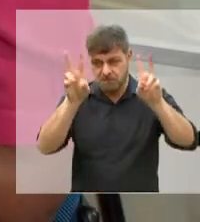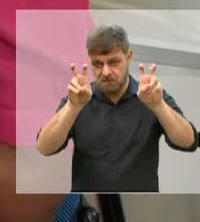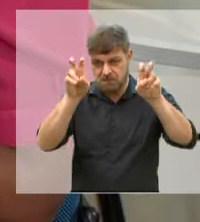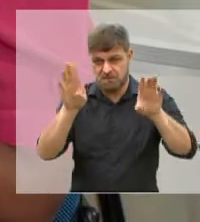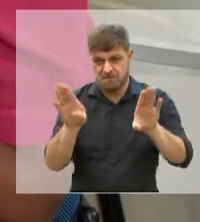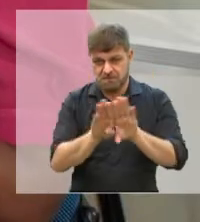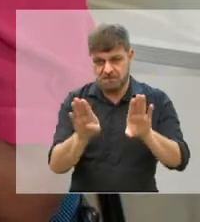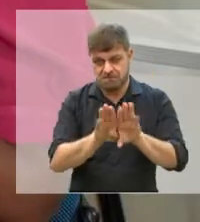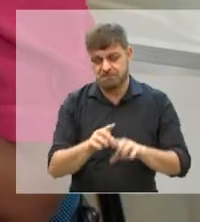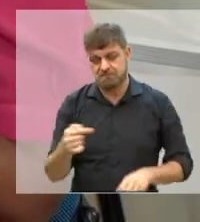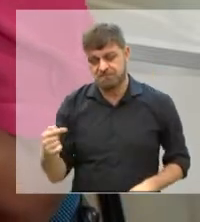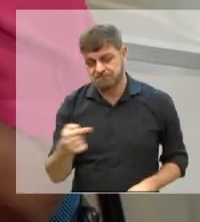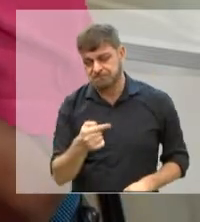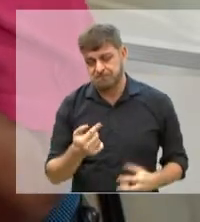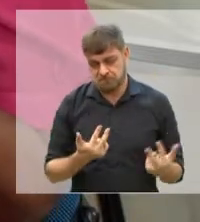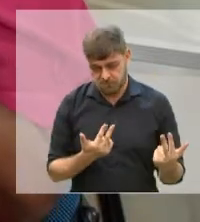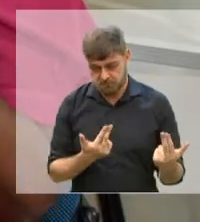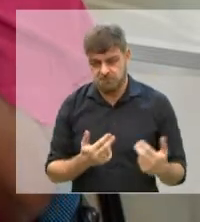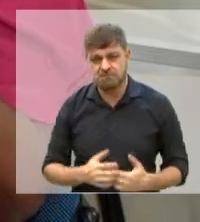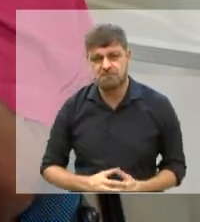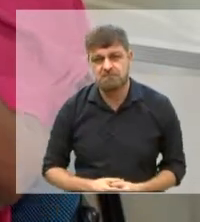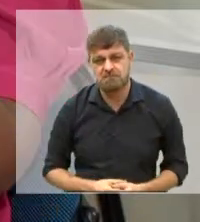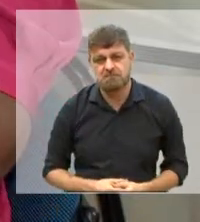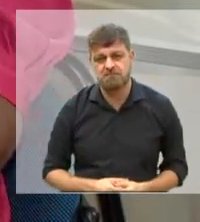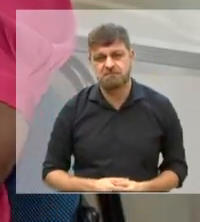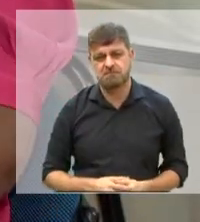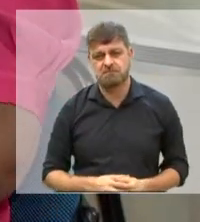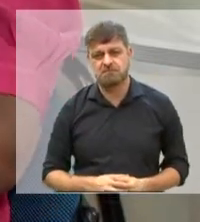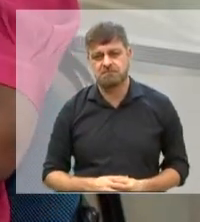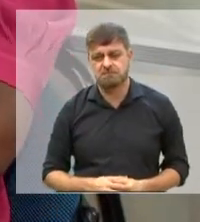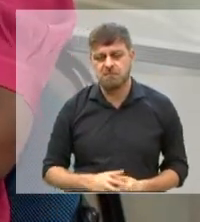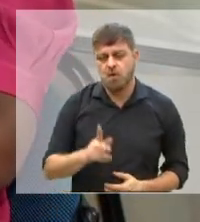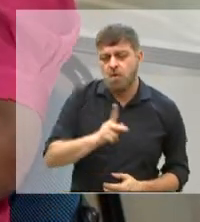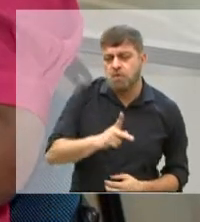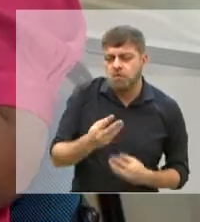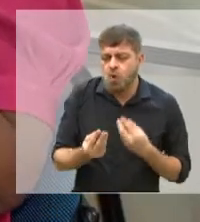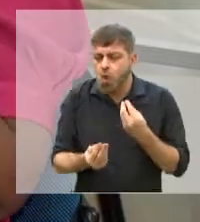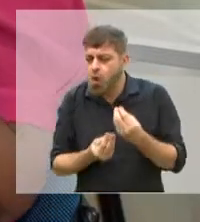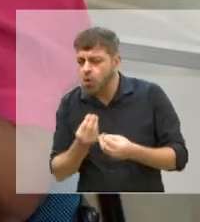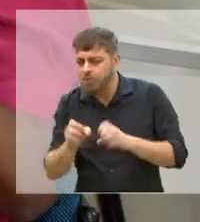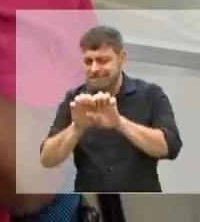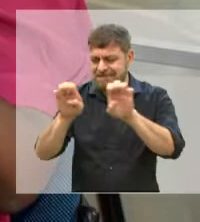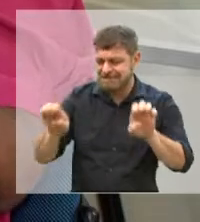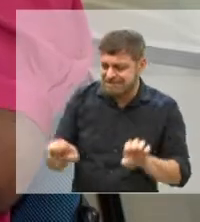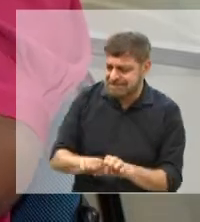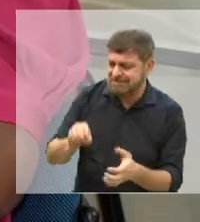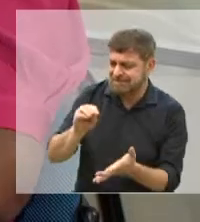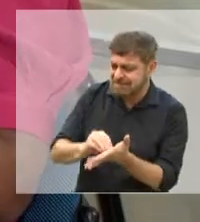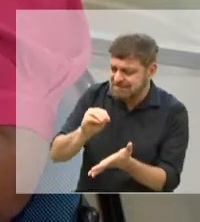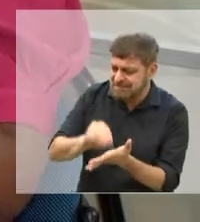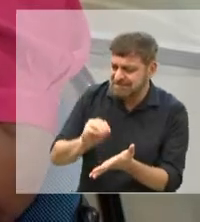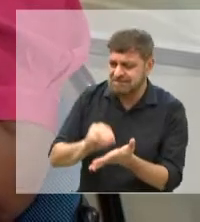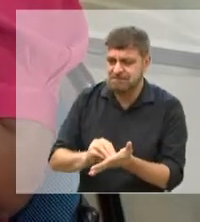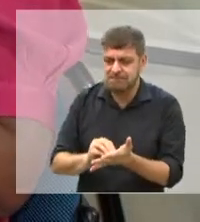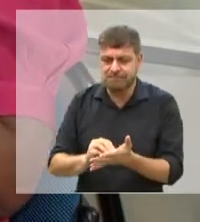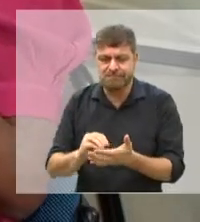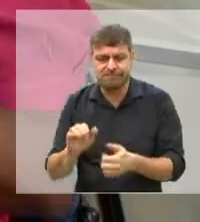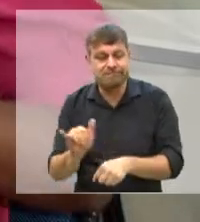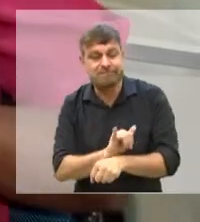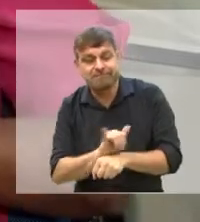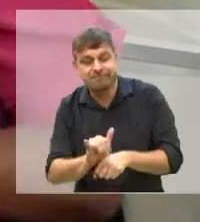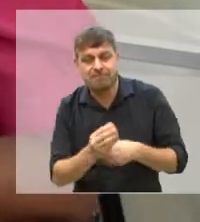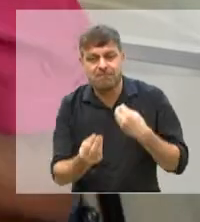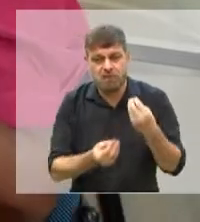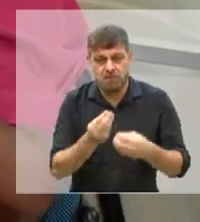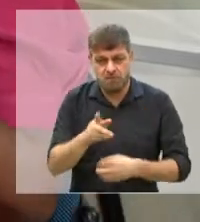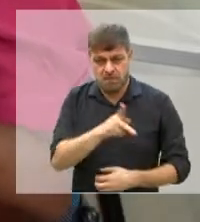que o Nelson está falando, sobre o que o professor tem que fazer com a falta de estrutura, qual é a saída. O professor